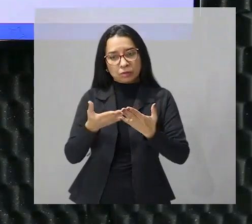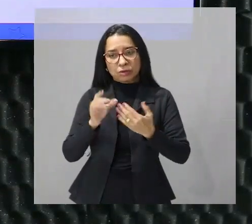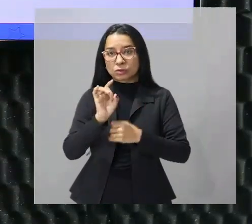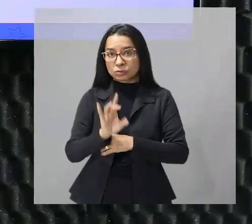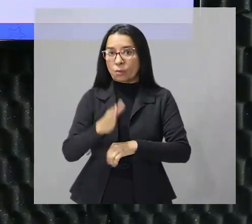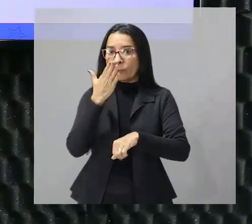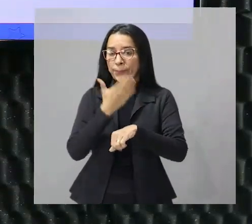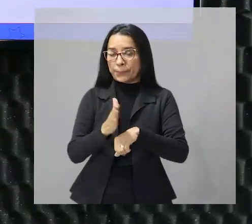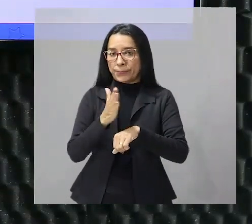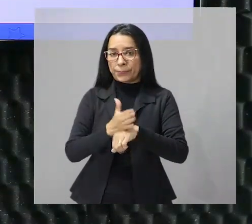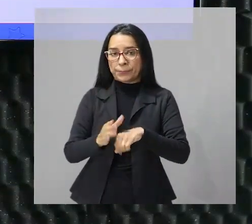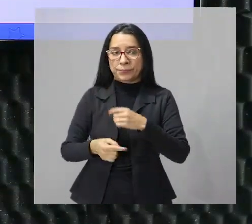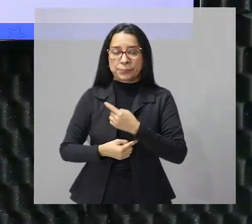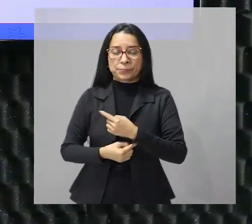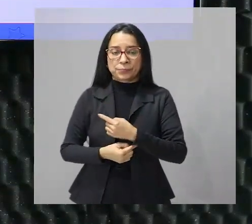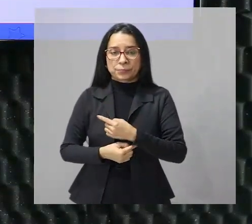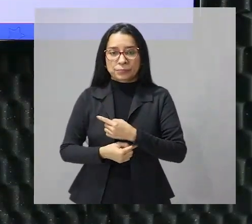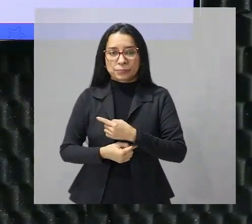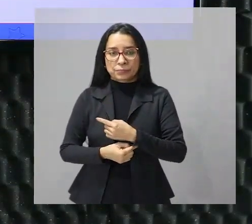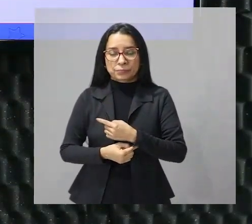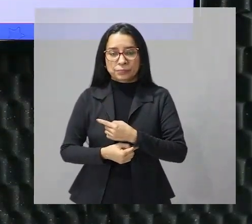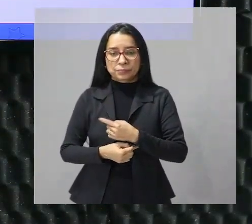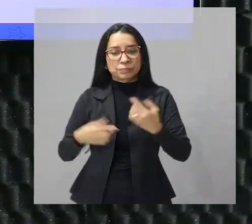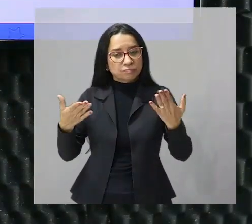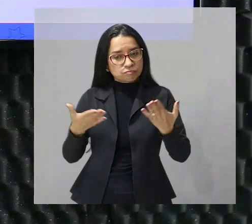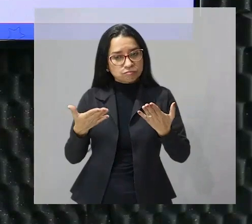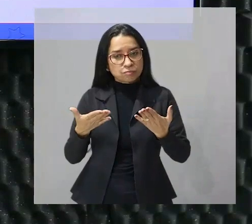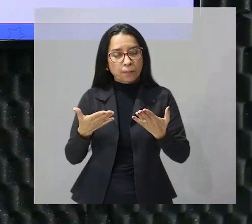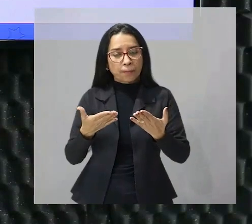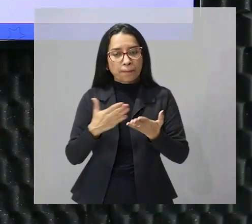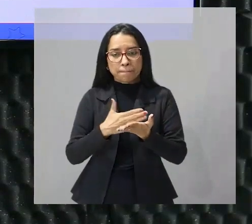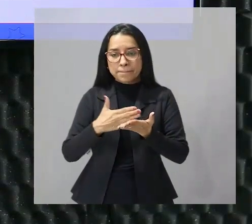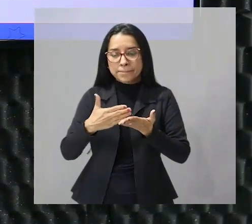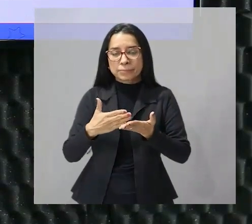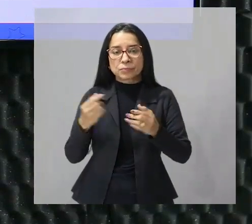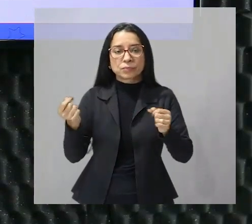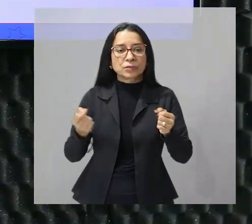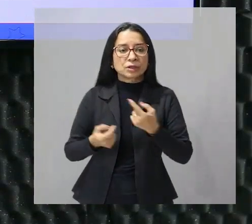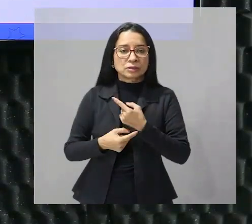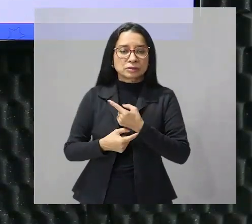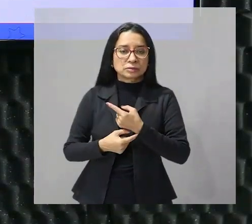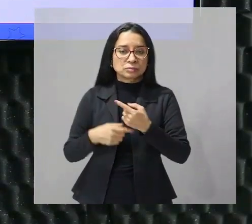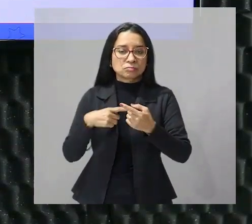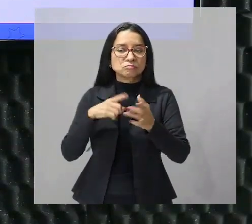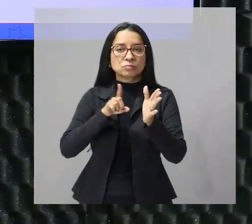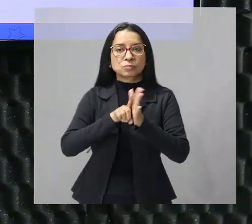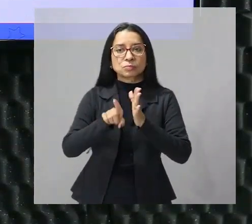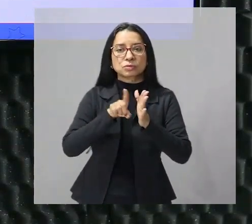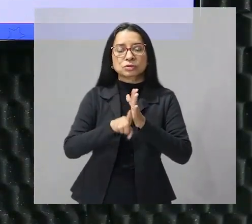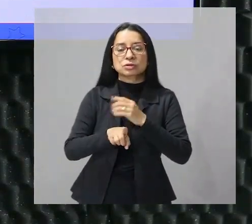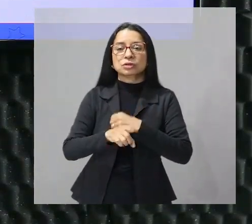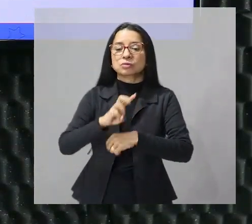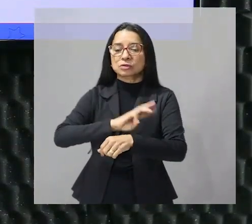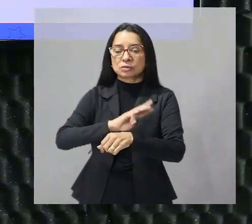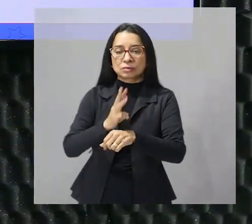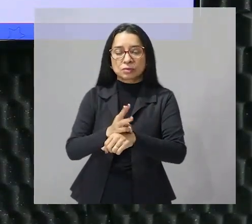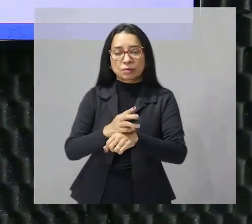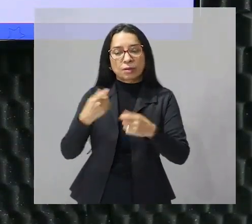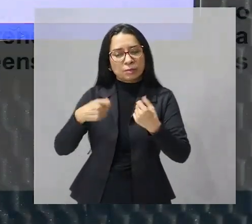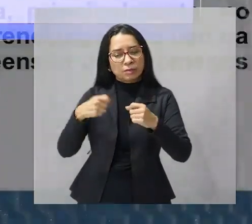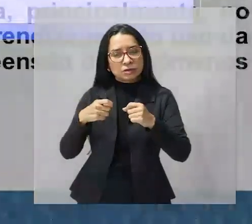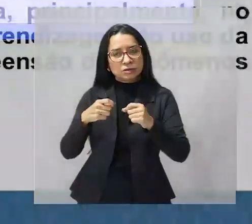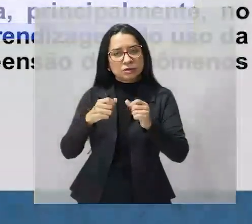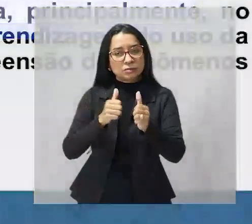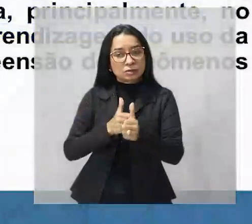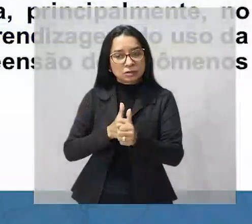começar e já trago para você uma questão da UEMA, tá? E eu preciso só que você acompanhe a leitura do